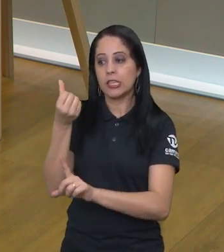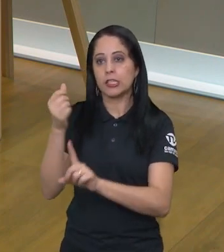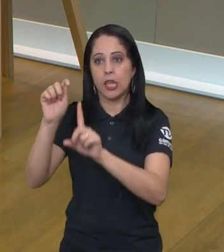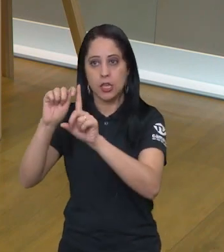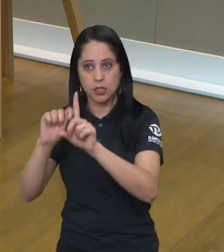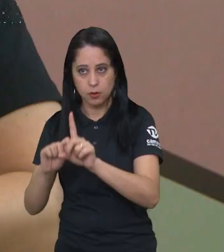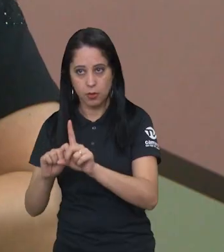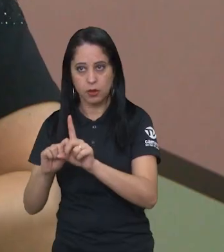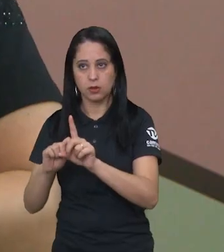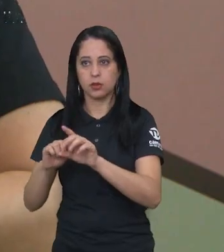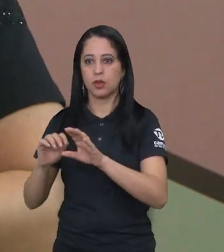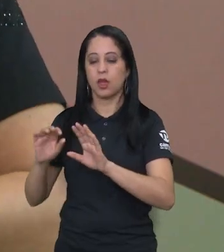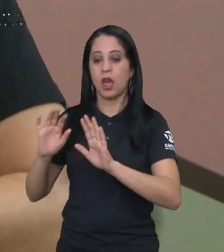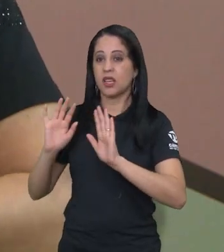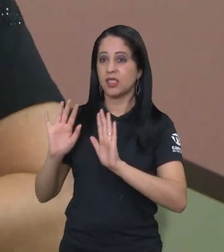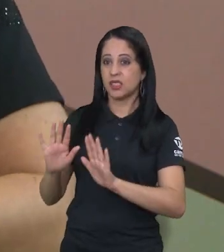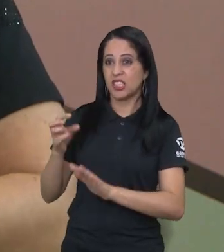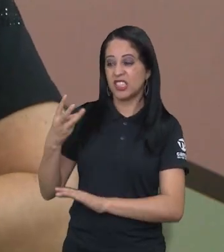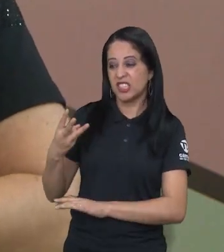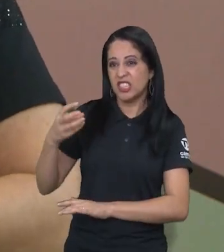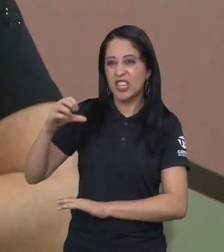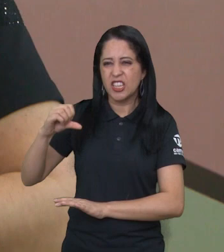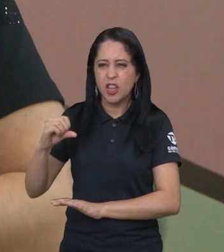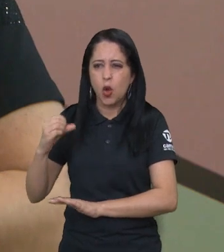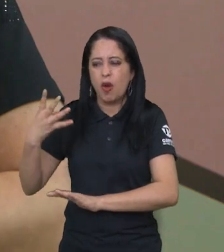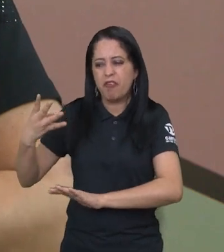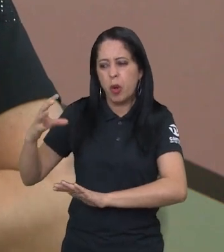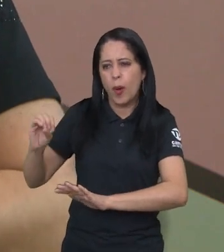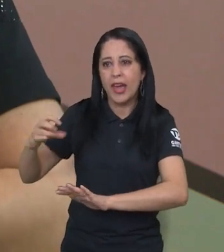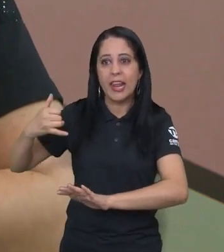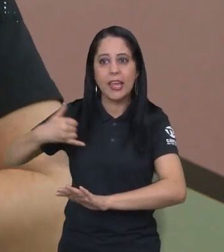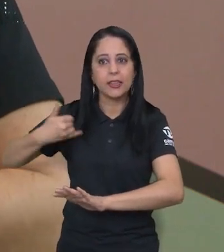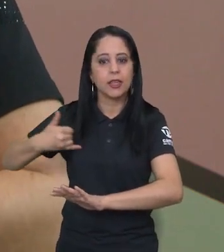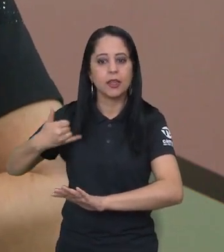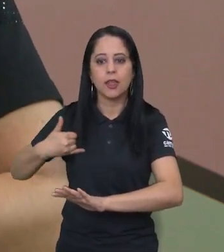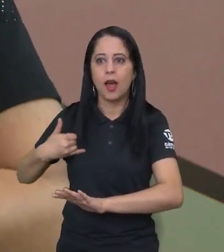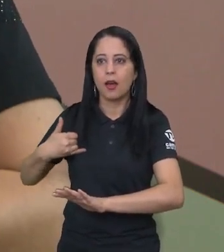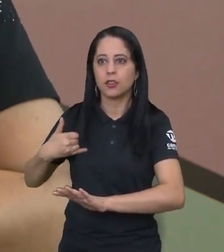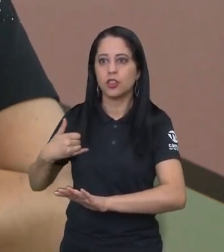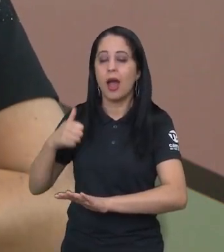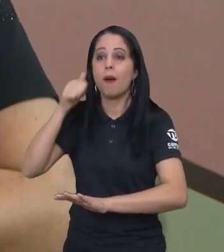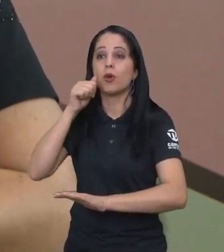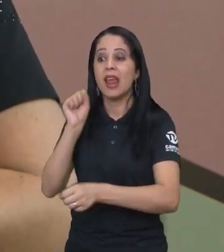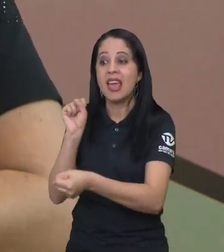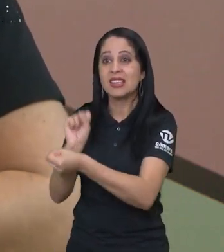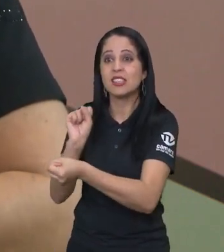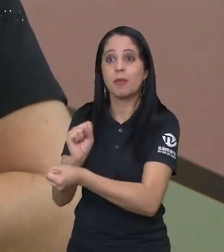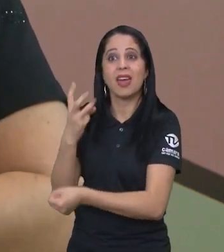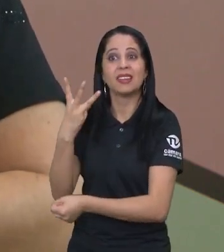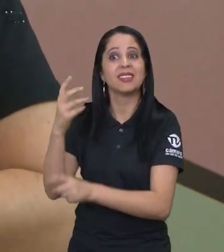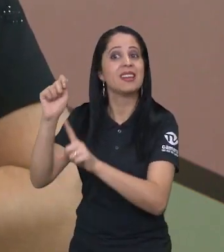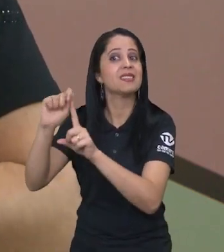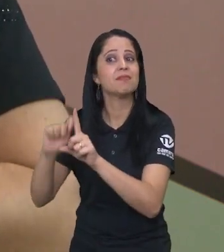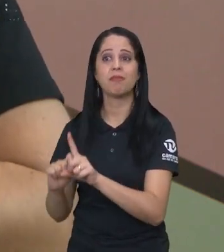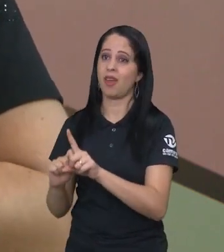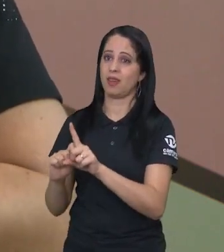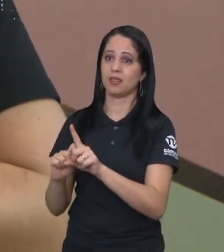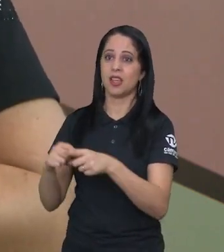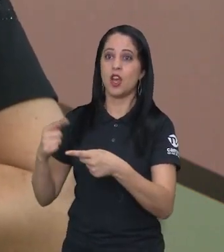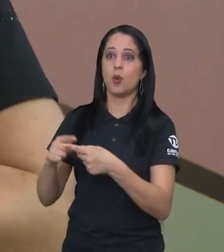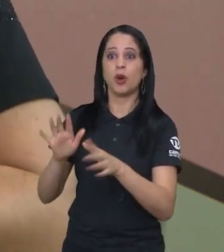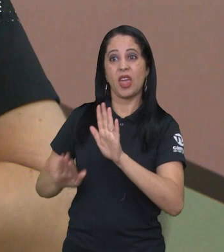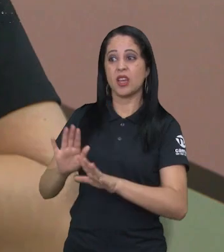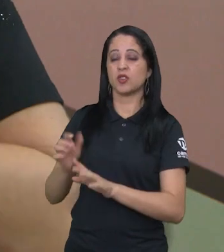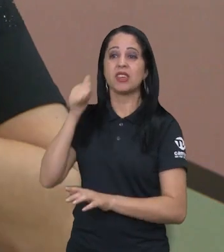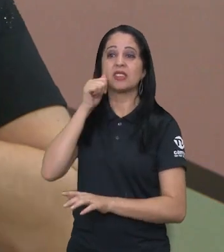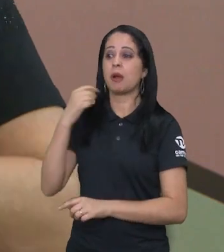o especialista. E passou dos 39, 40 anos, é 3 meses. Hoje em dia eu vejo muita mulher chegando